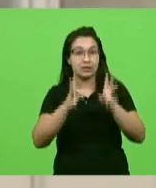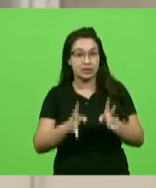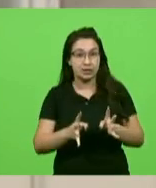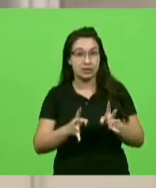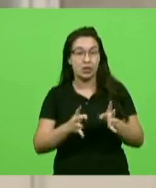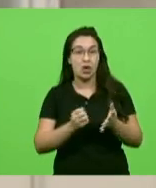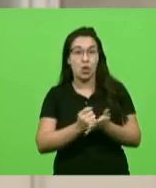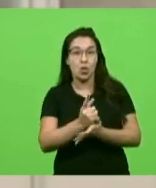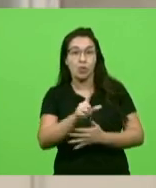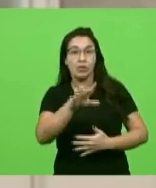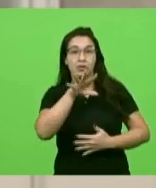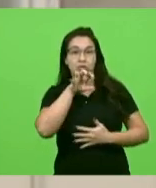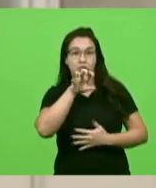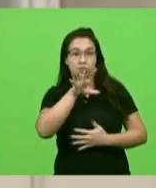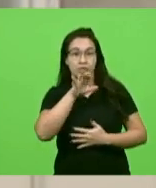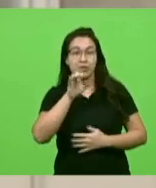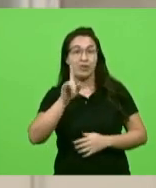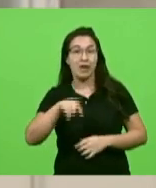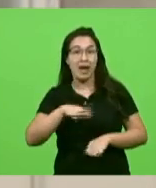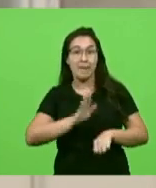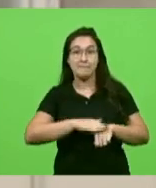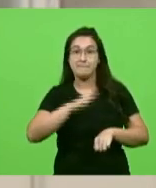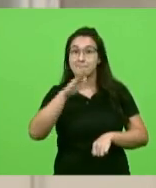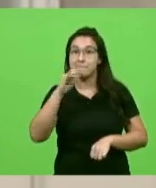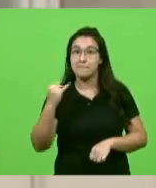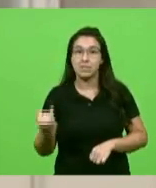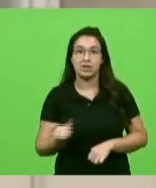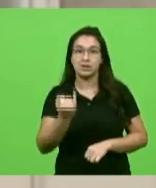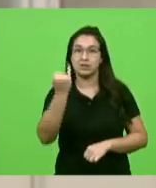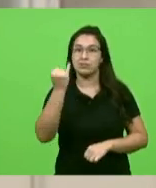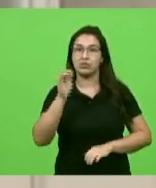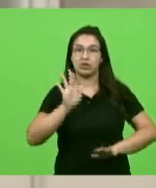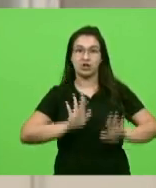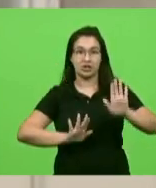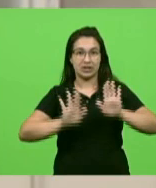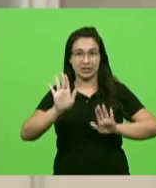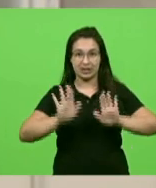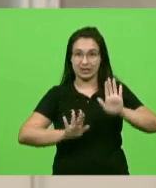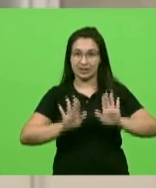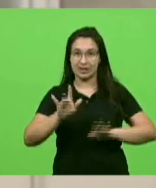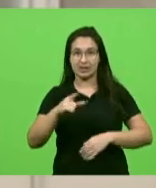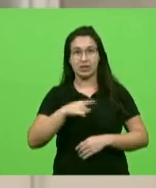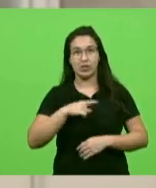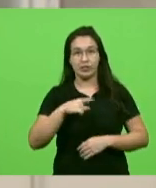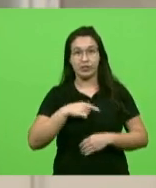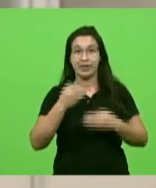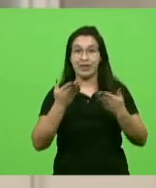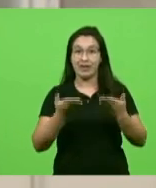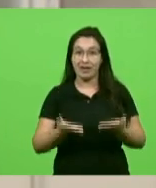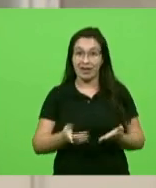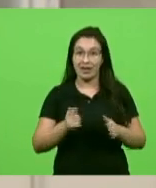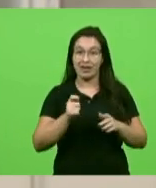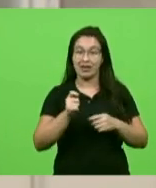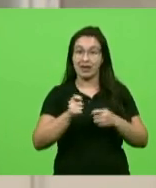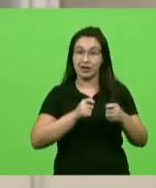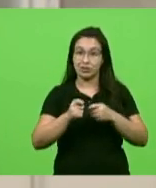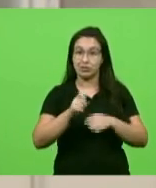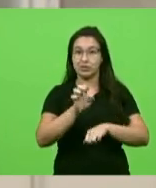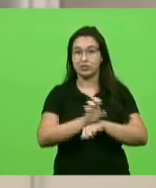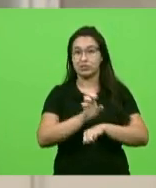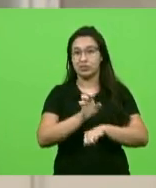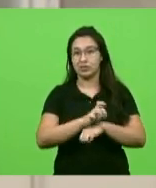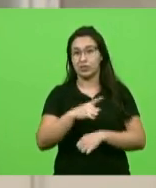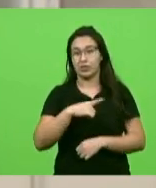era Talvez o mais importante procedimento licitatório a ser conduzido pela administração